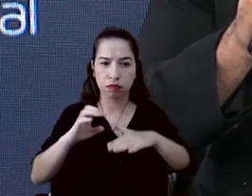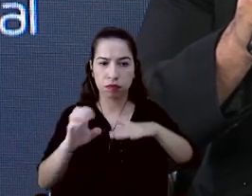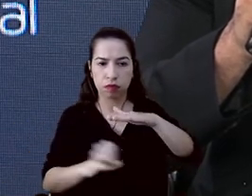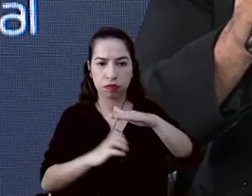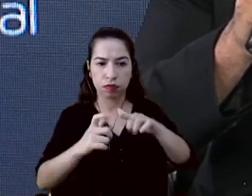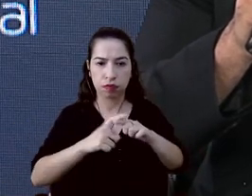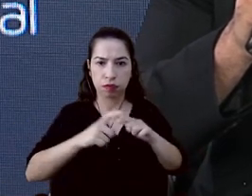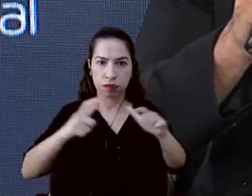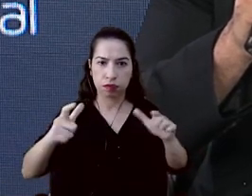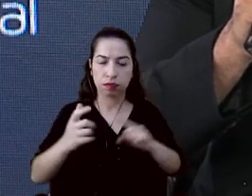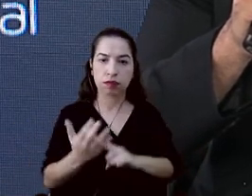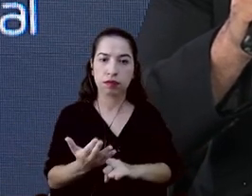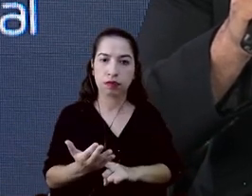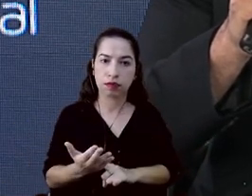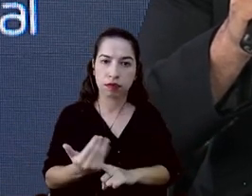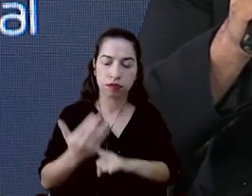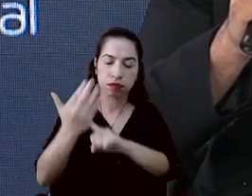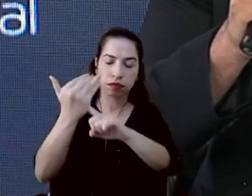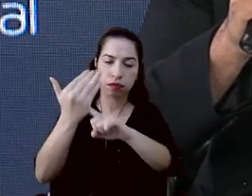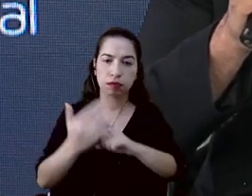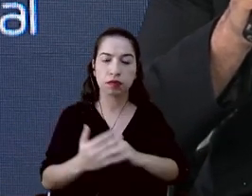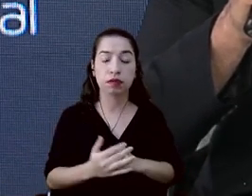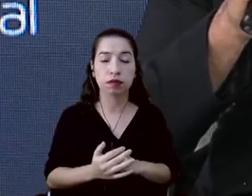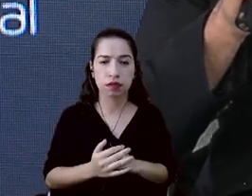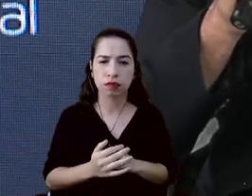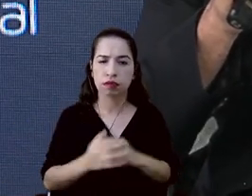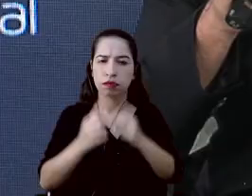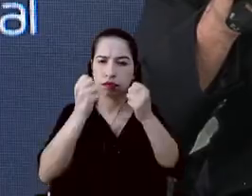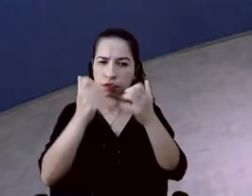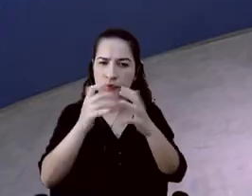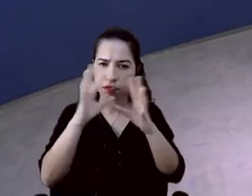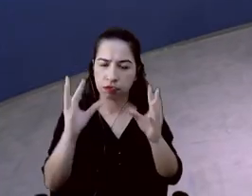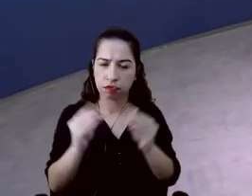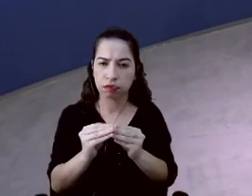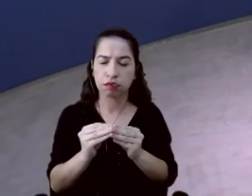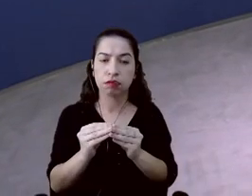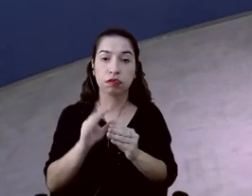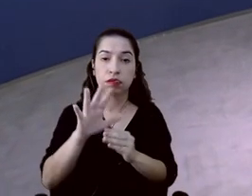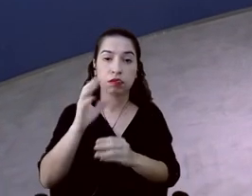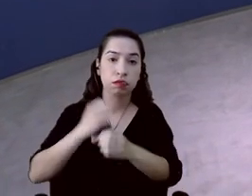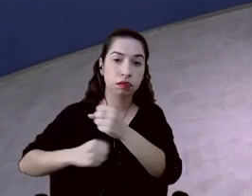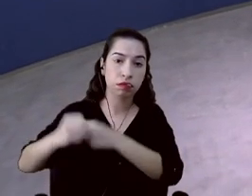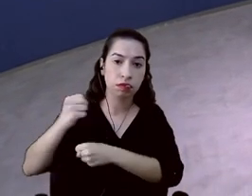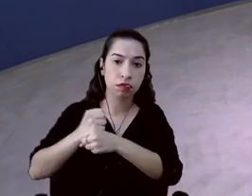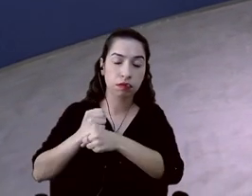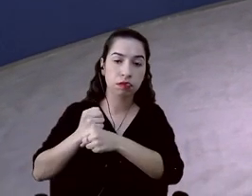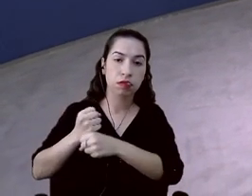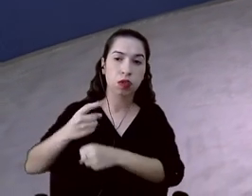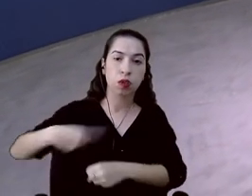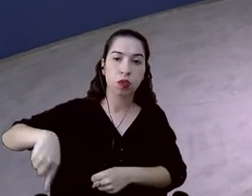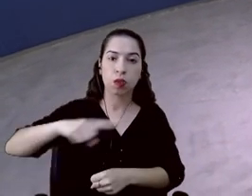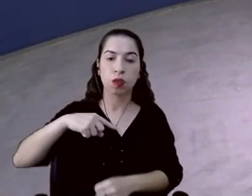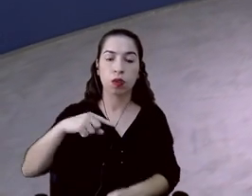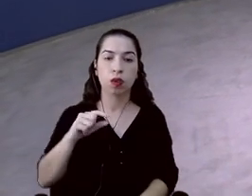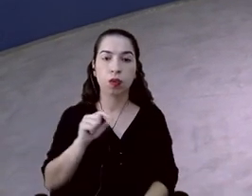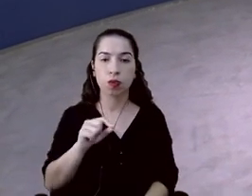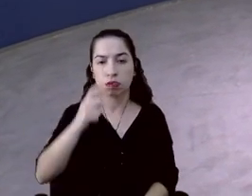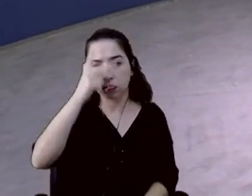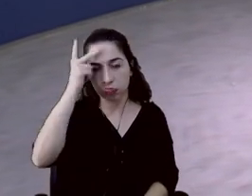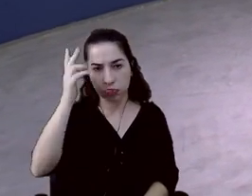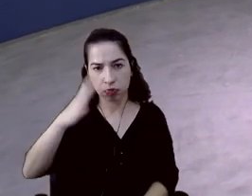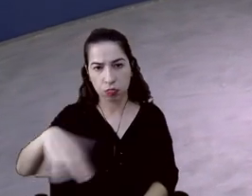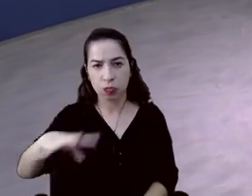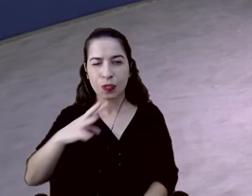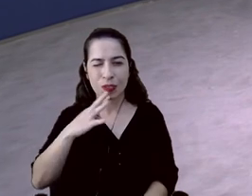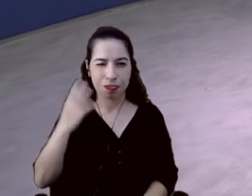mundo então assim simplificando um pouco até no passado quem éramos nós né acho que quem nos conhecia até no passado